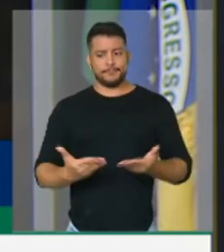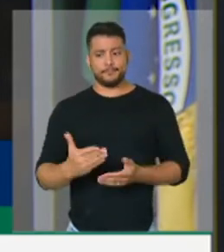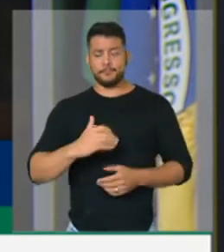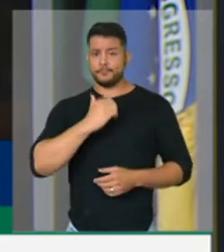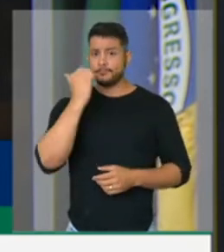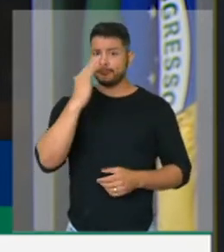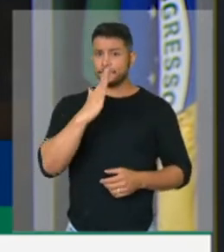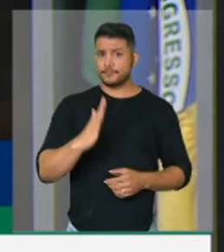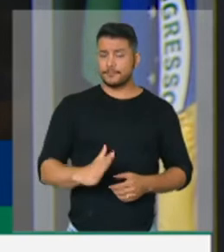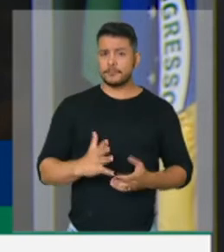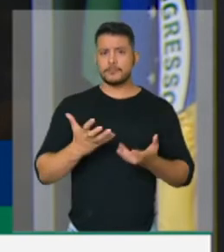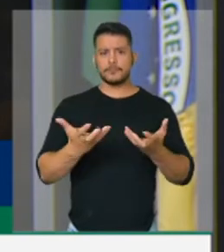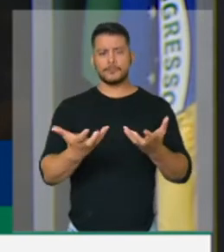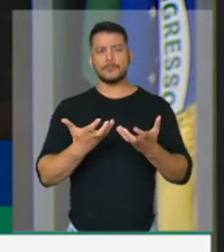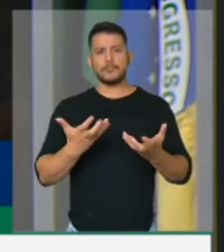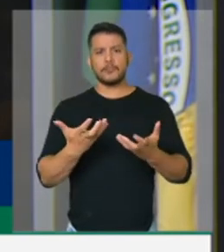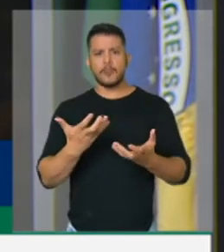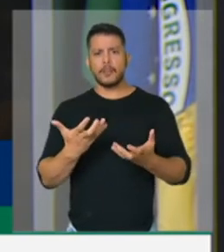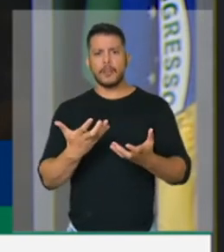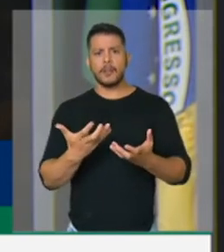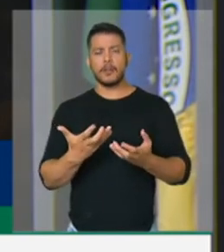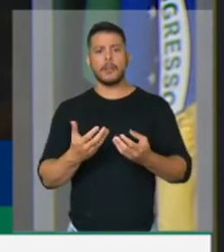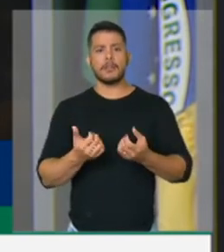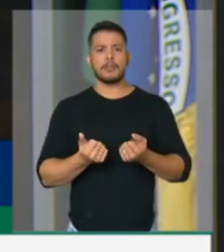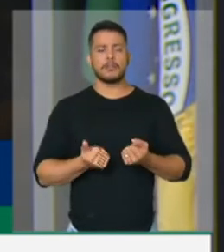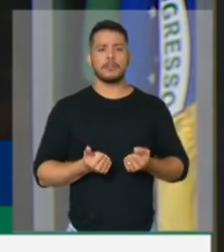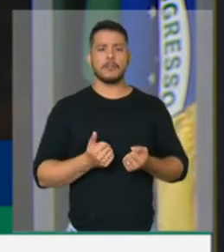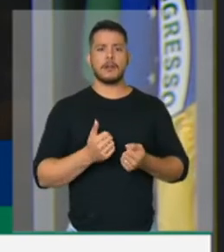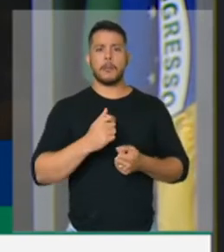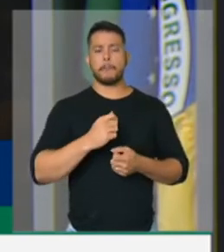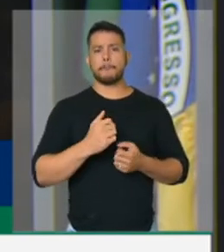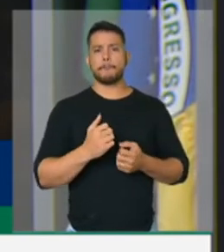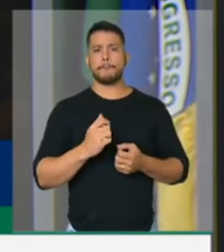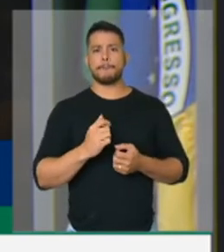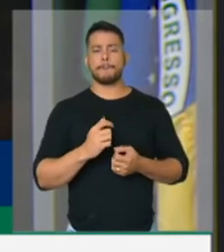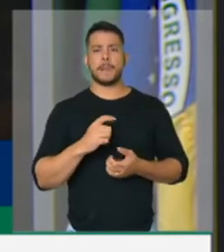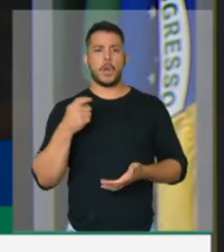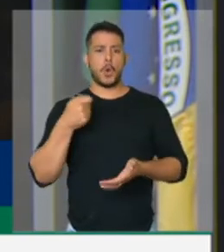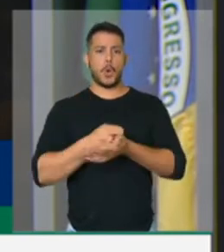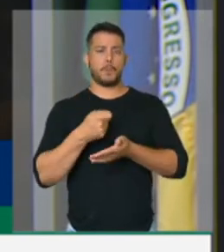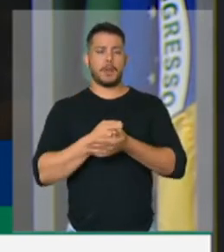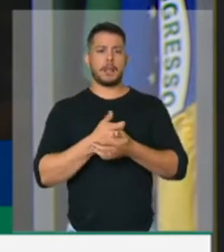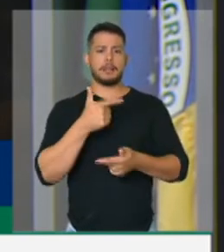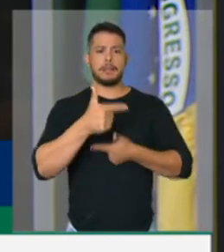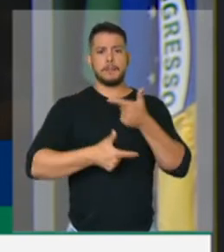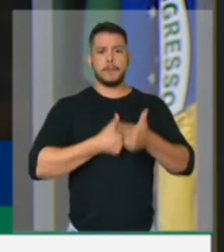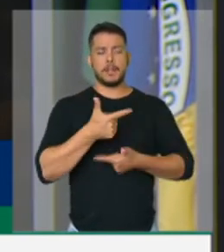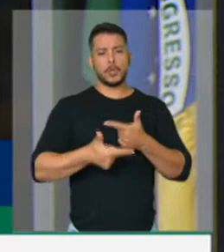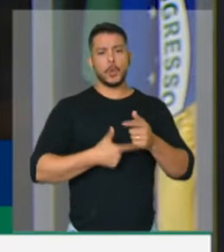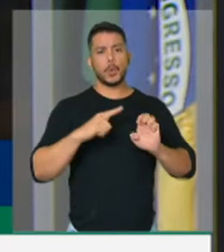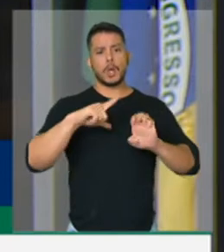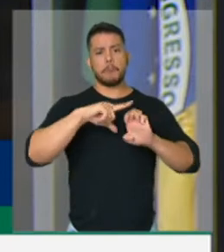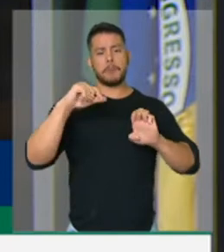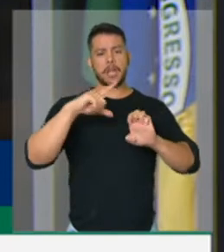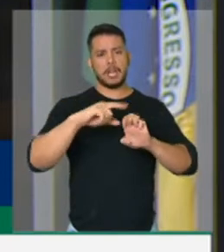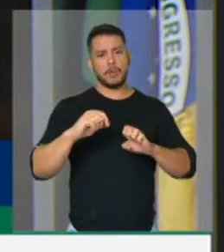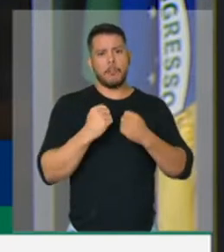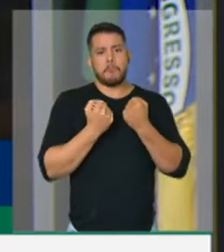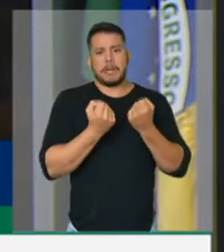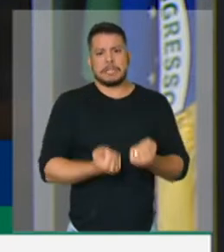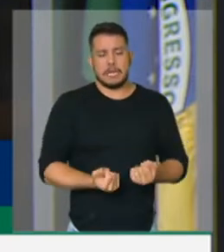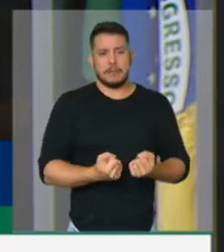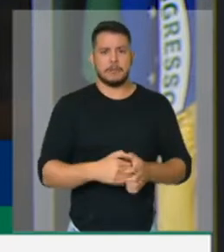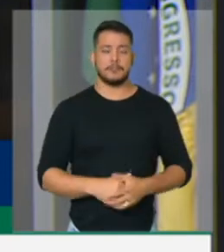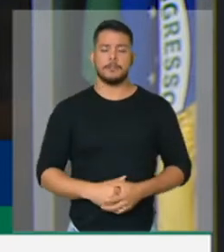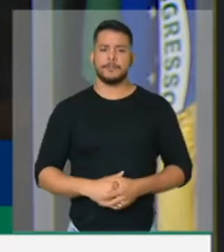peso nas costas de trabalhadores e empreendedores, aonde